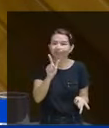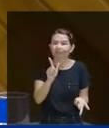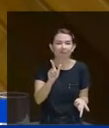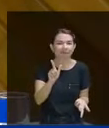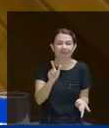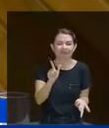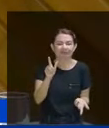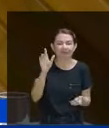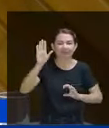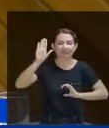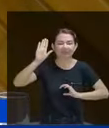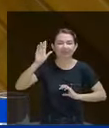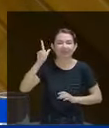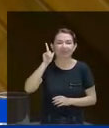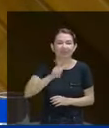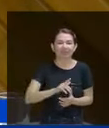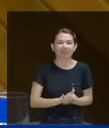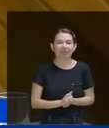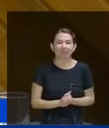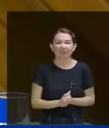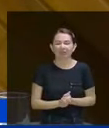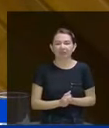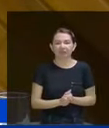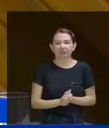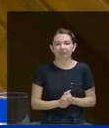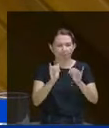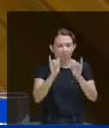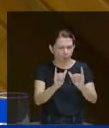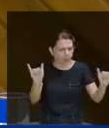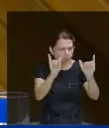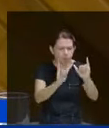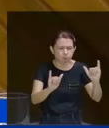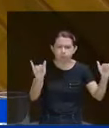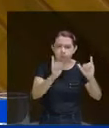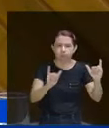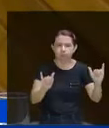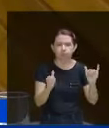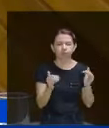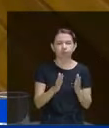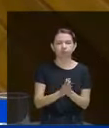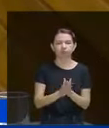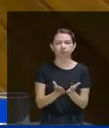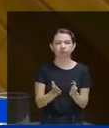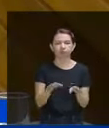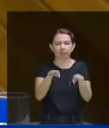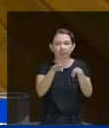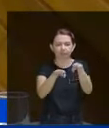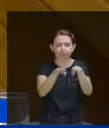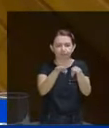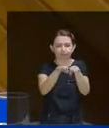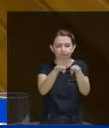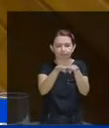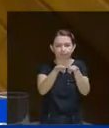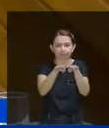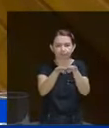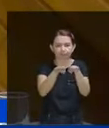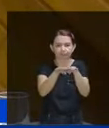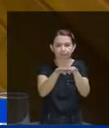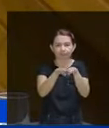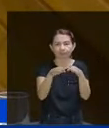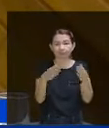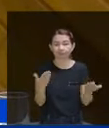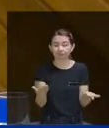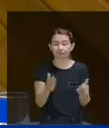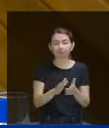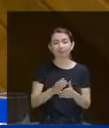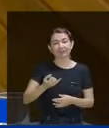então candidata fizesse uma campanha notória, estivesse minimamente competitiva em relação aos demais candidatos, ou mesmo que obtivesse